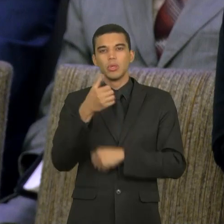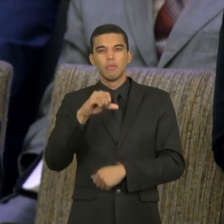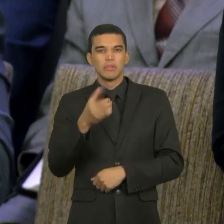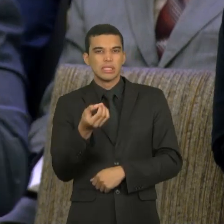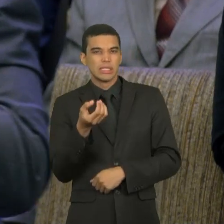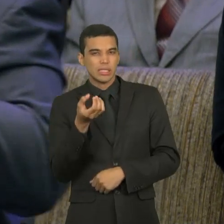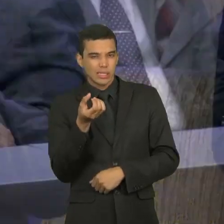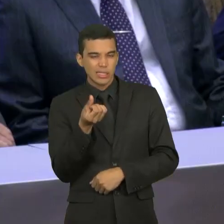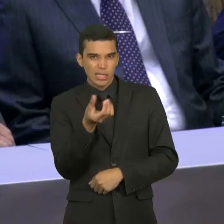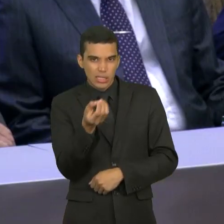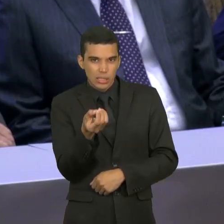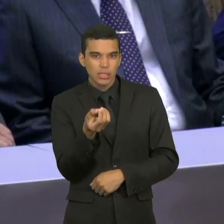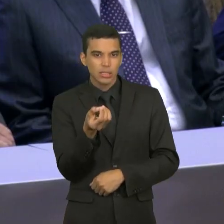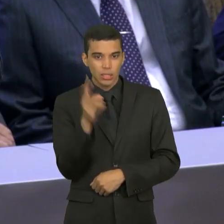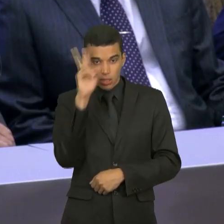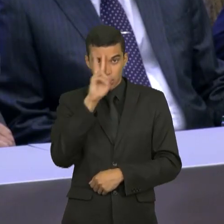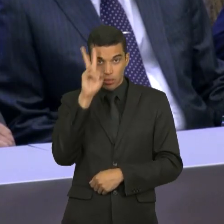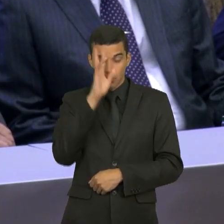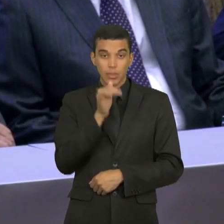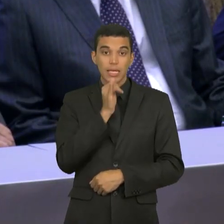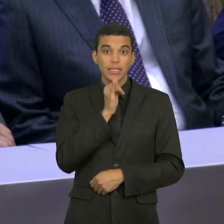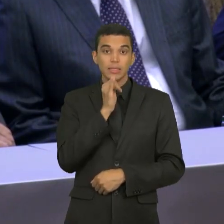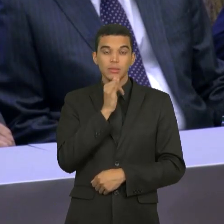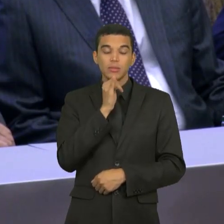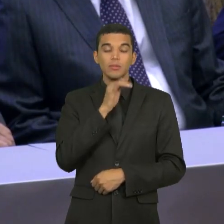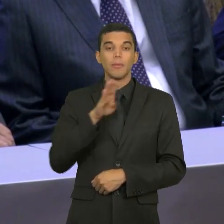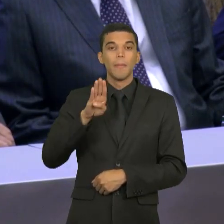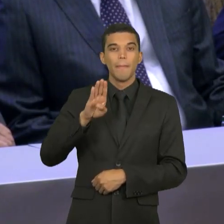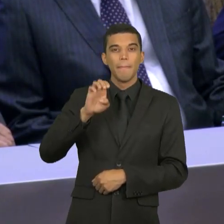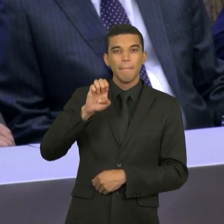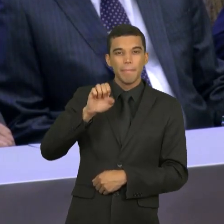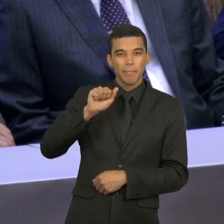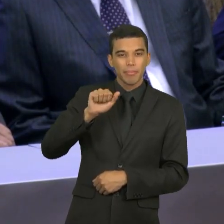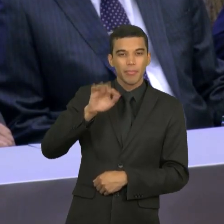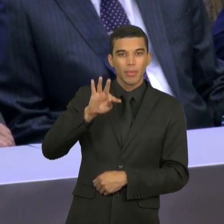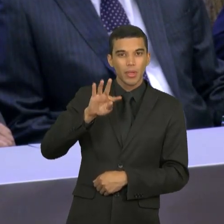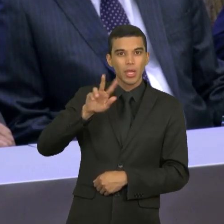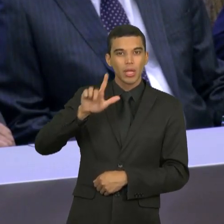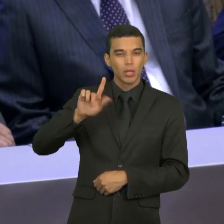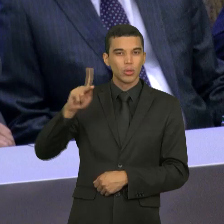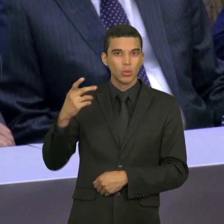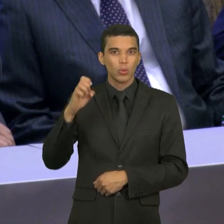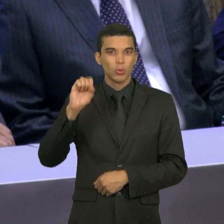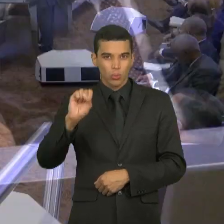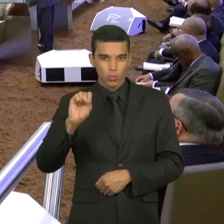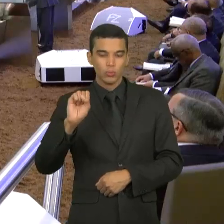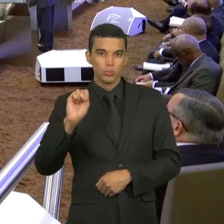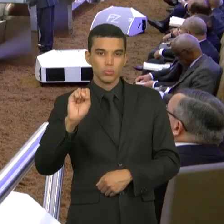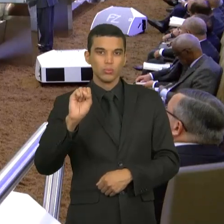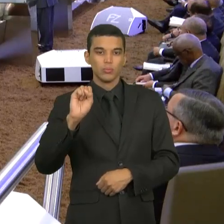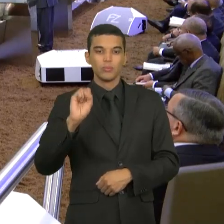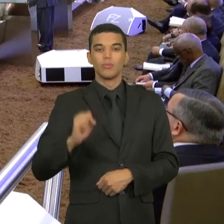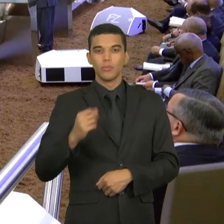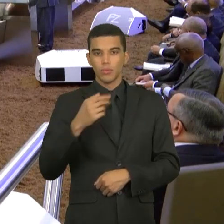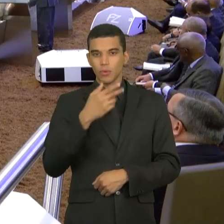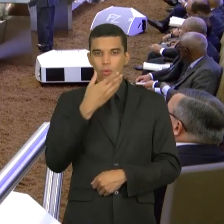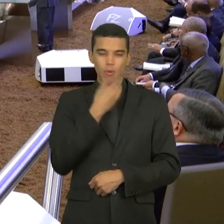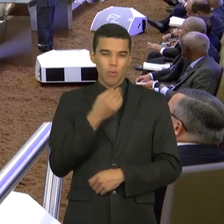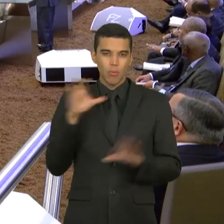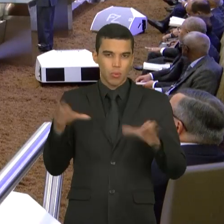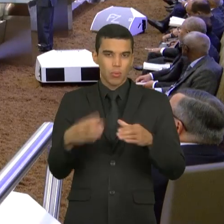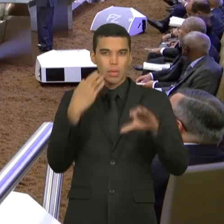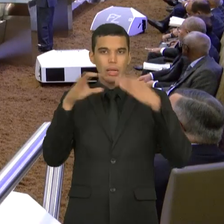se lembra a Revolução dos Beatles aquelas revoluções culturais que aconteceram né